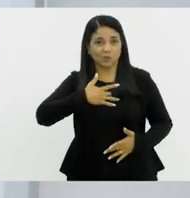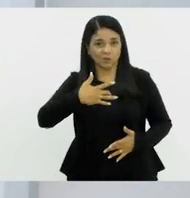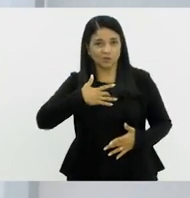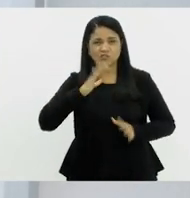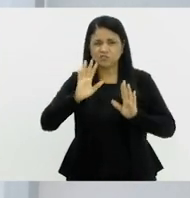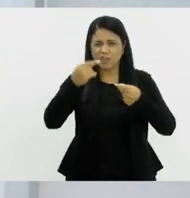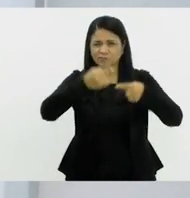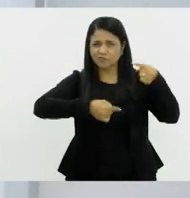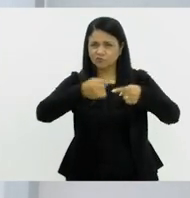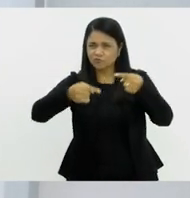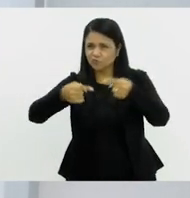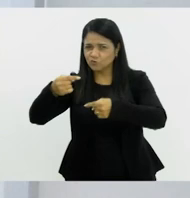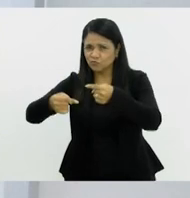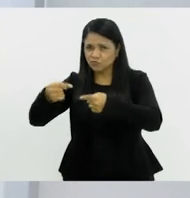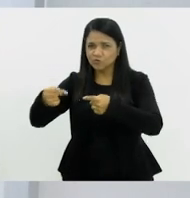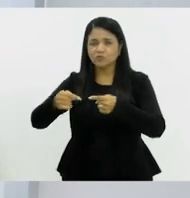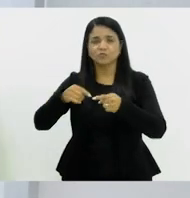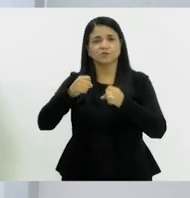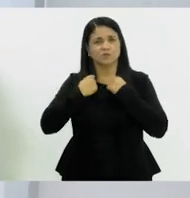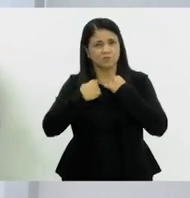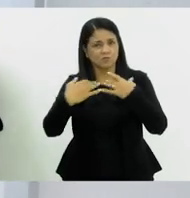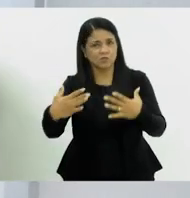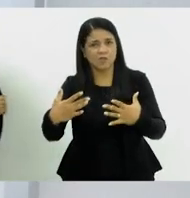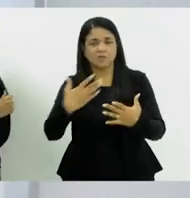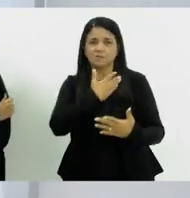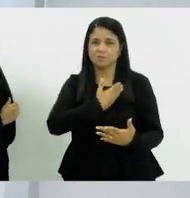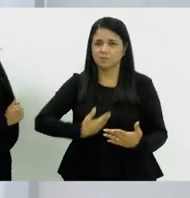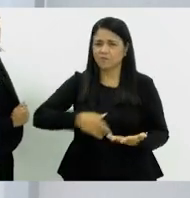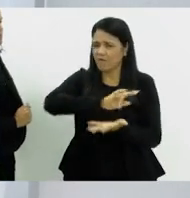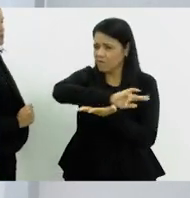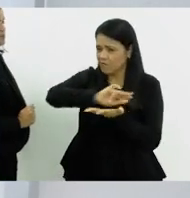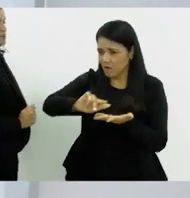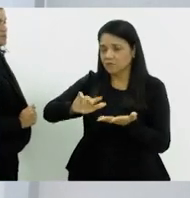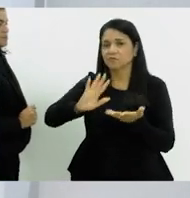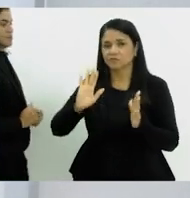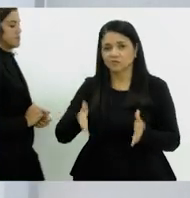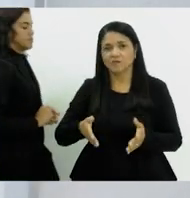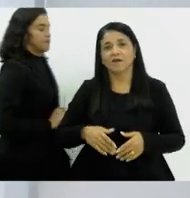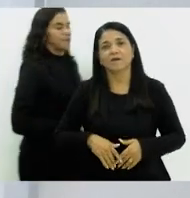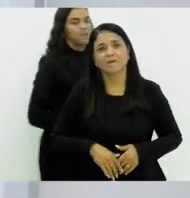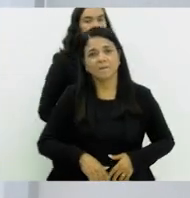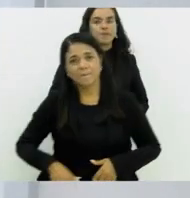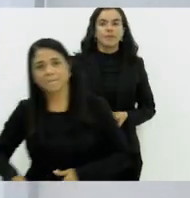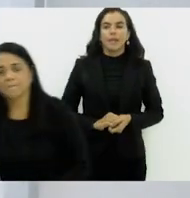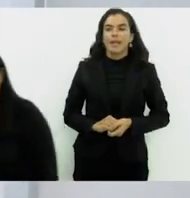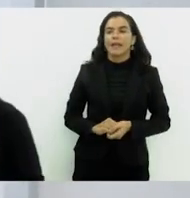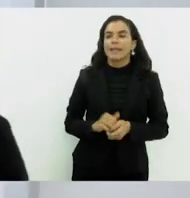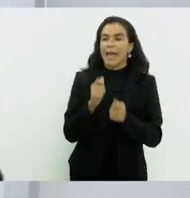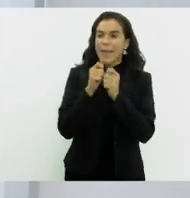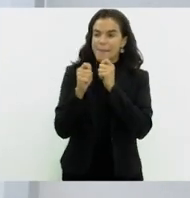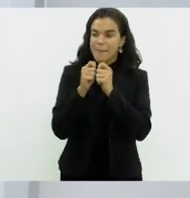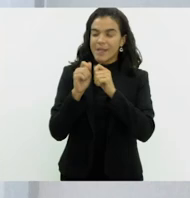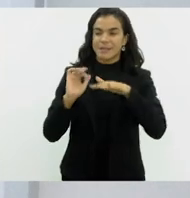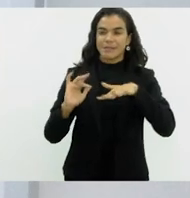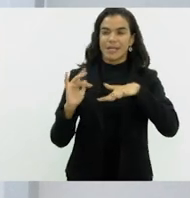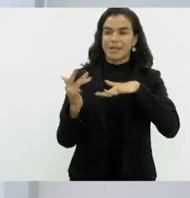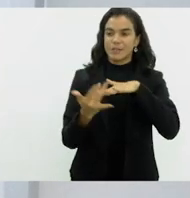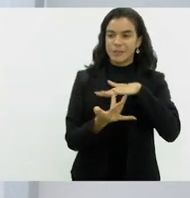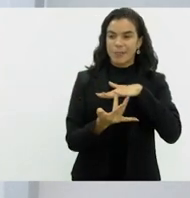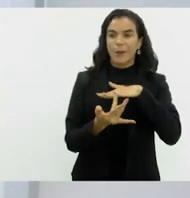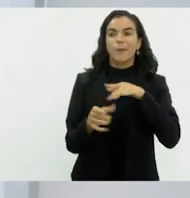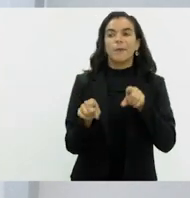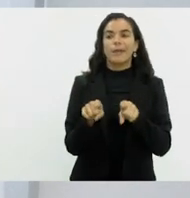discutimos e fizemos várias audiências públicas, já fizemos matéria através da imprensa, das redes sociais,